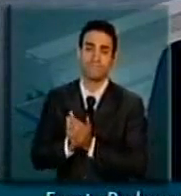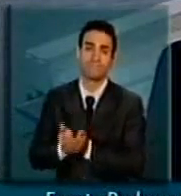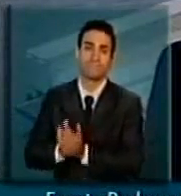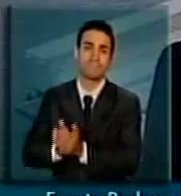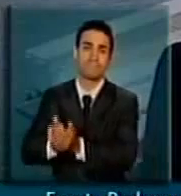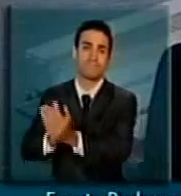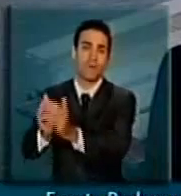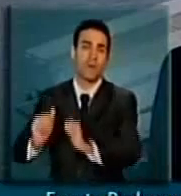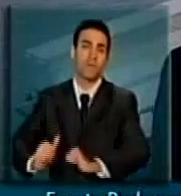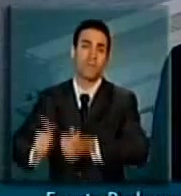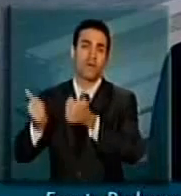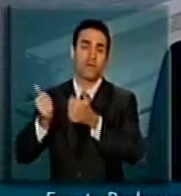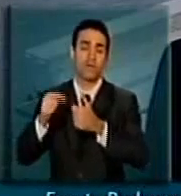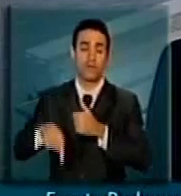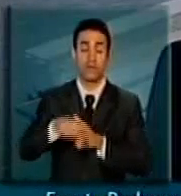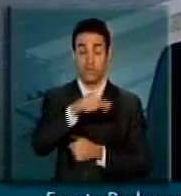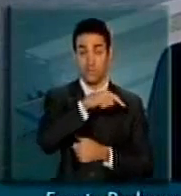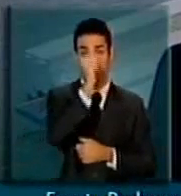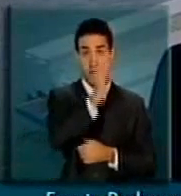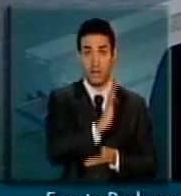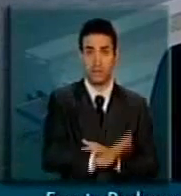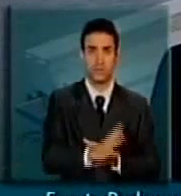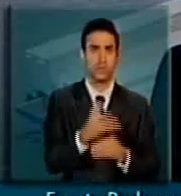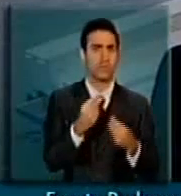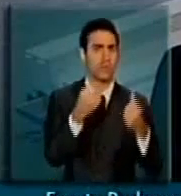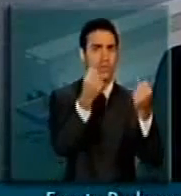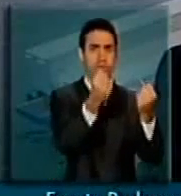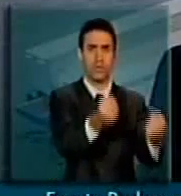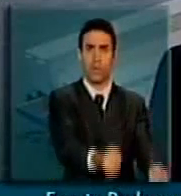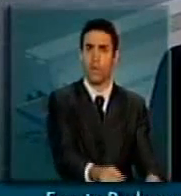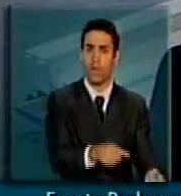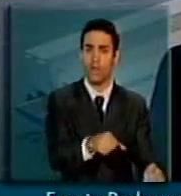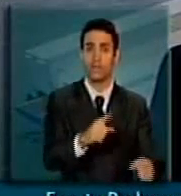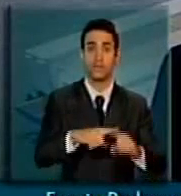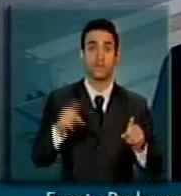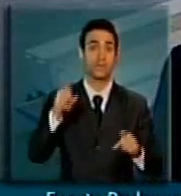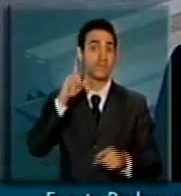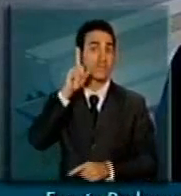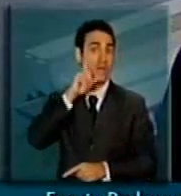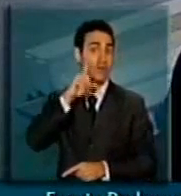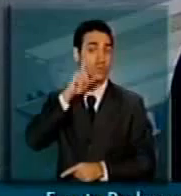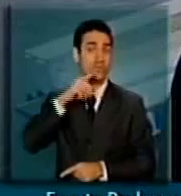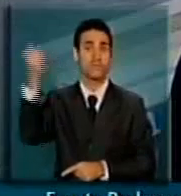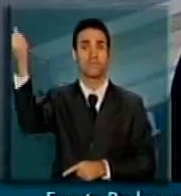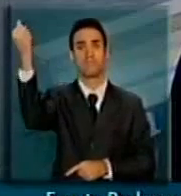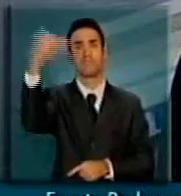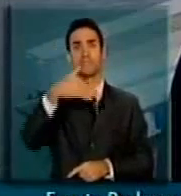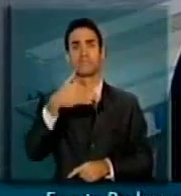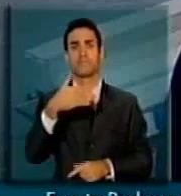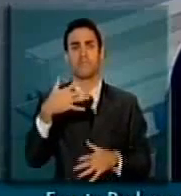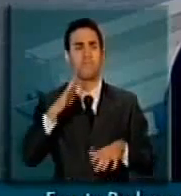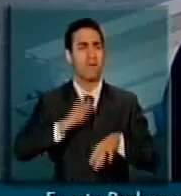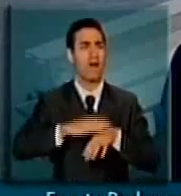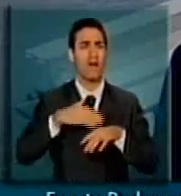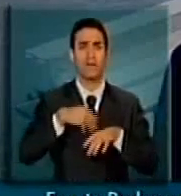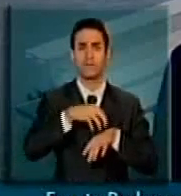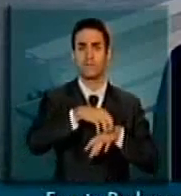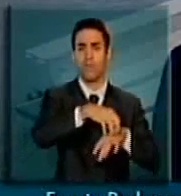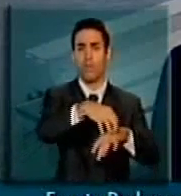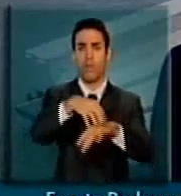500 milhões de toneladas por ano. Nos Estados Unidos, 600 milhões de toneladas somente pelas vias